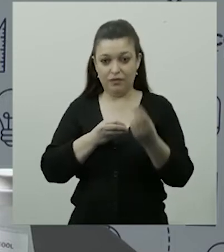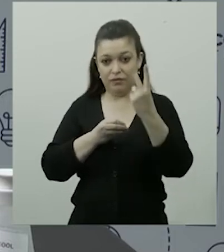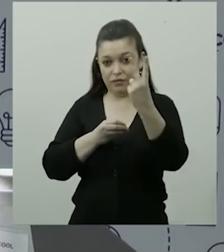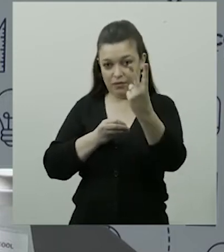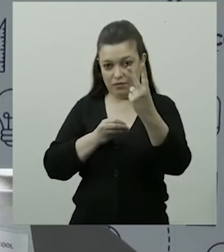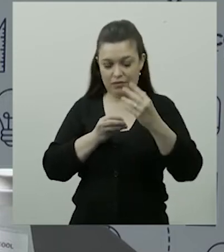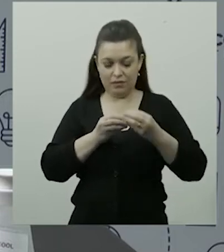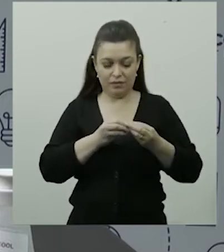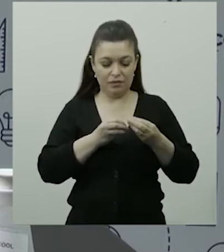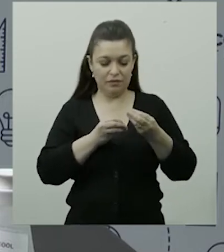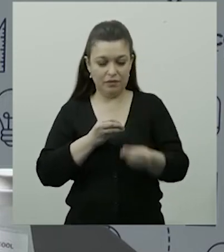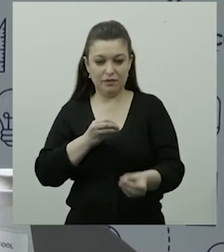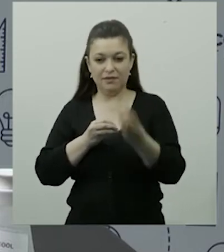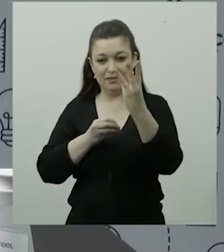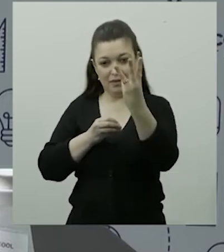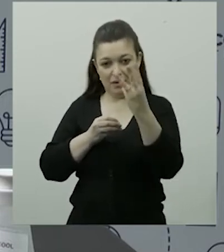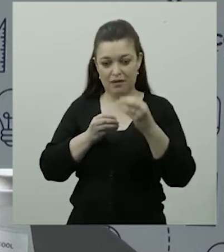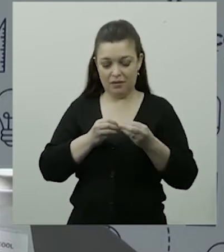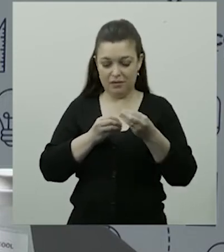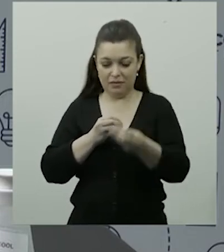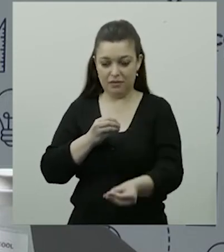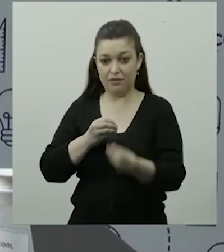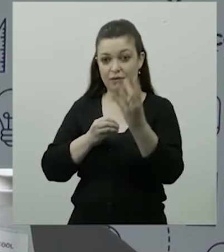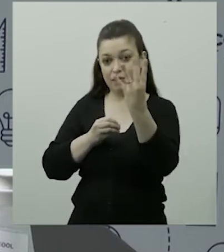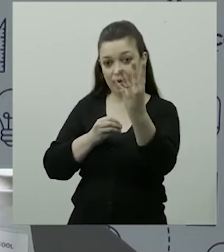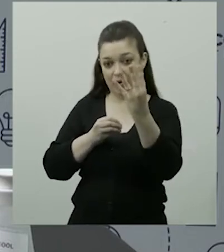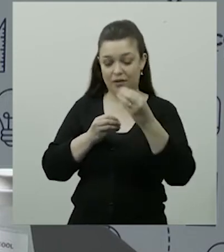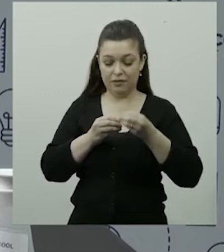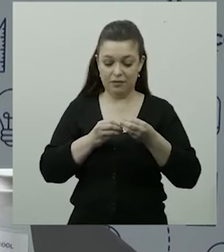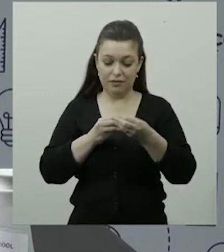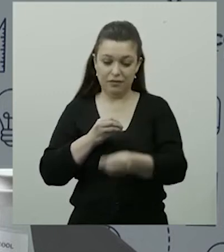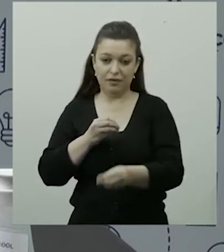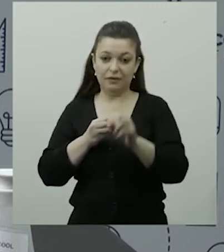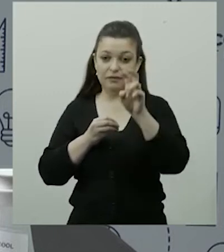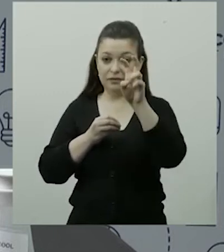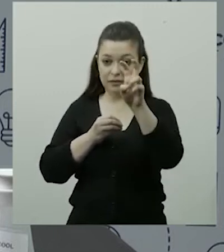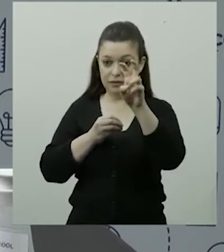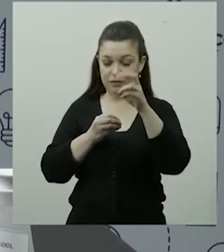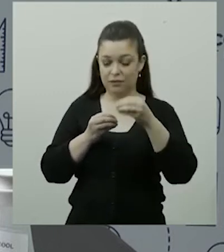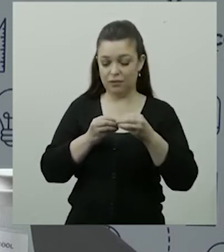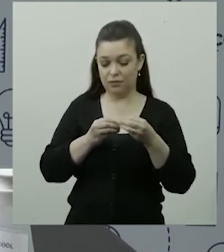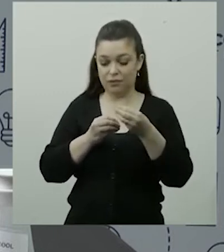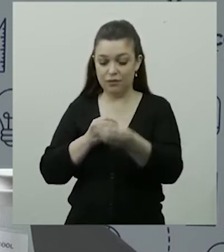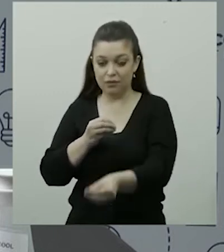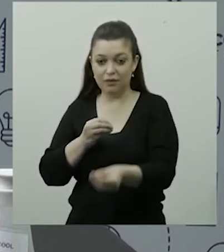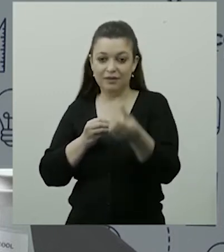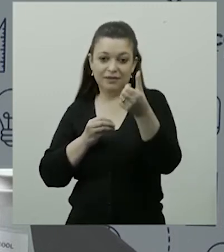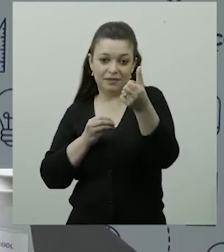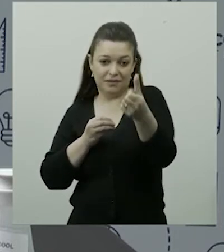2, 3, 4, 5,